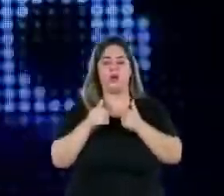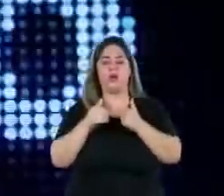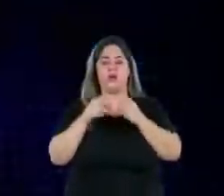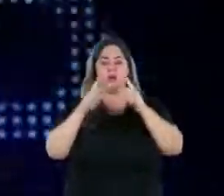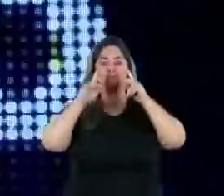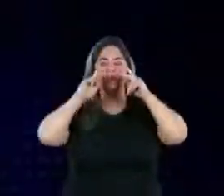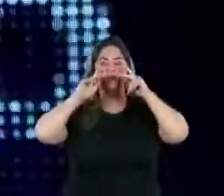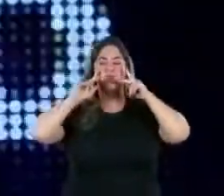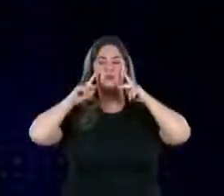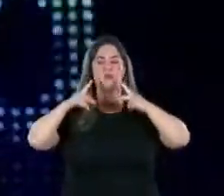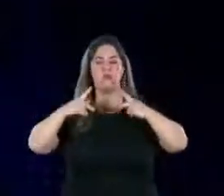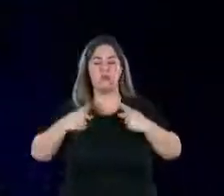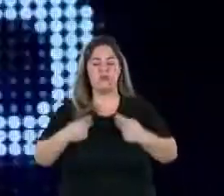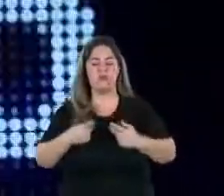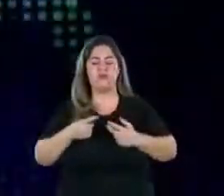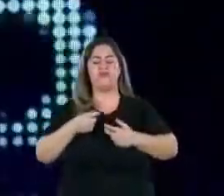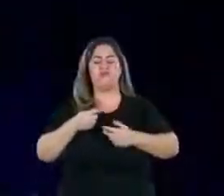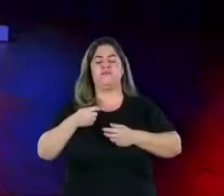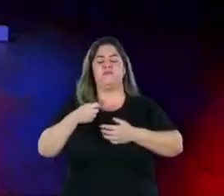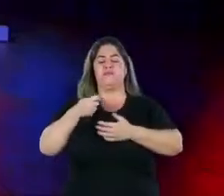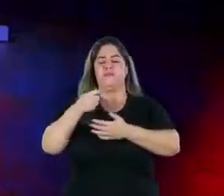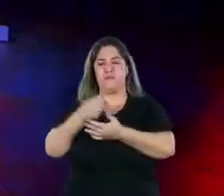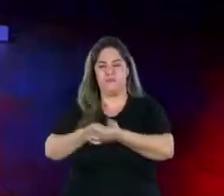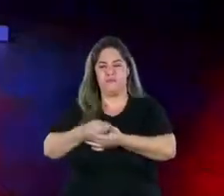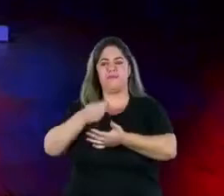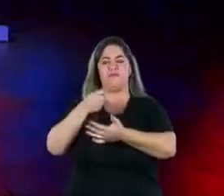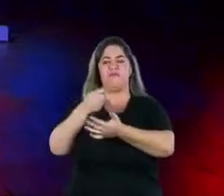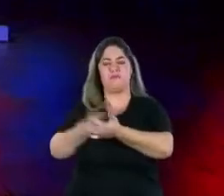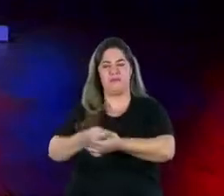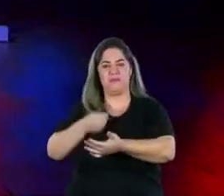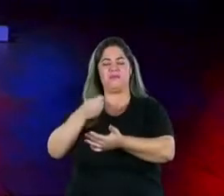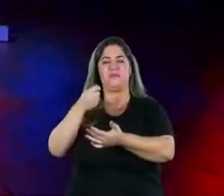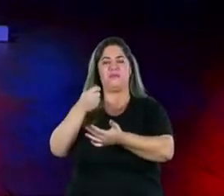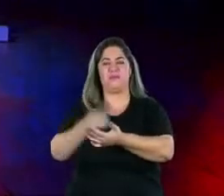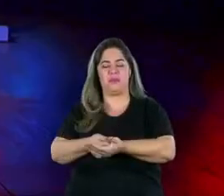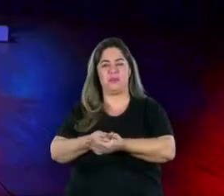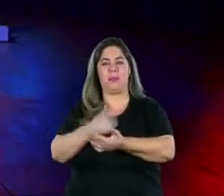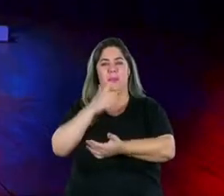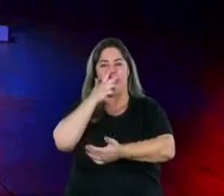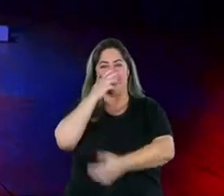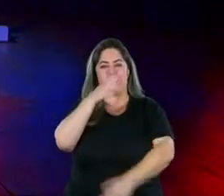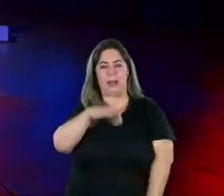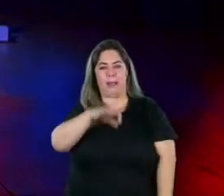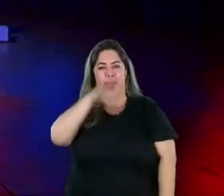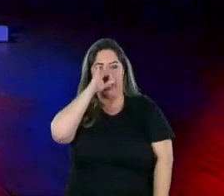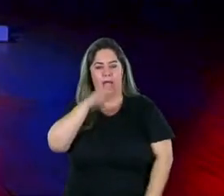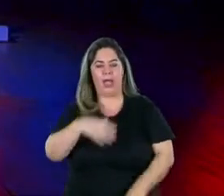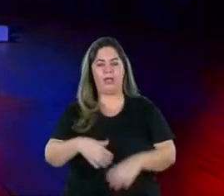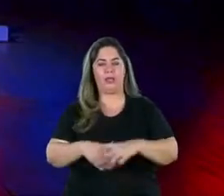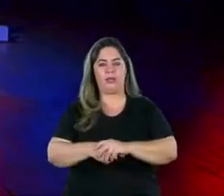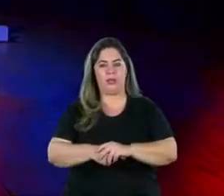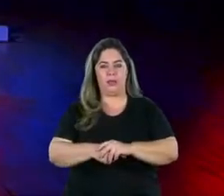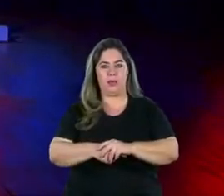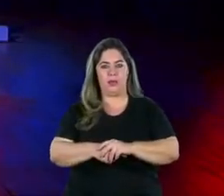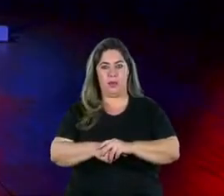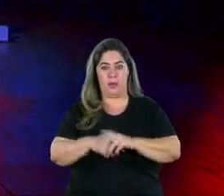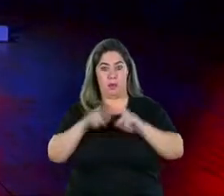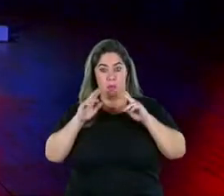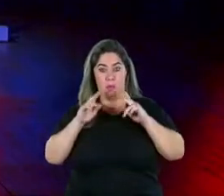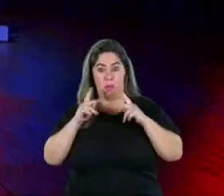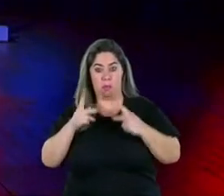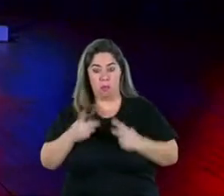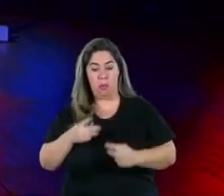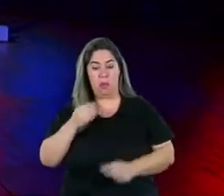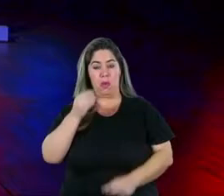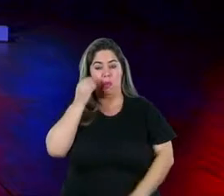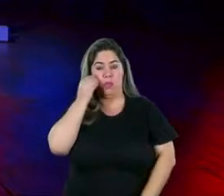sapiens insiste em pagar sempre o mesmo mico. O Homo macaquens